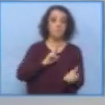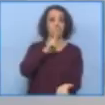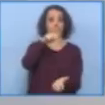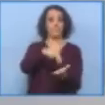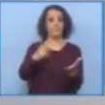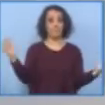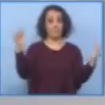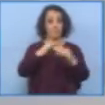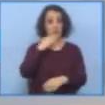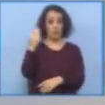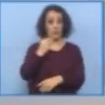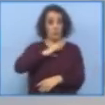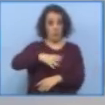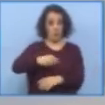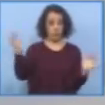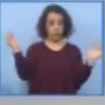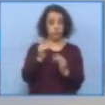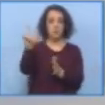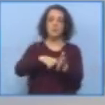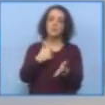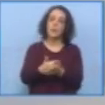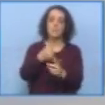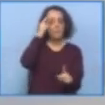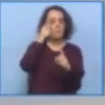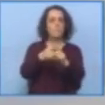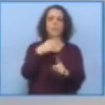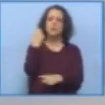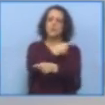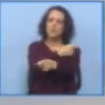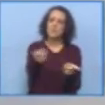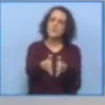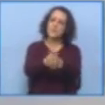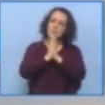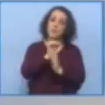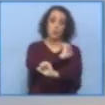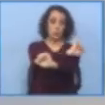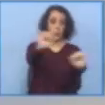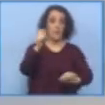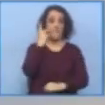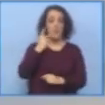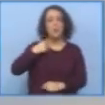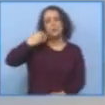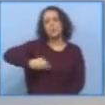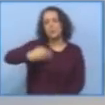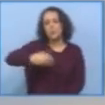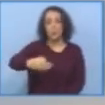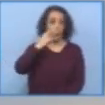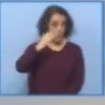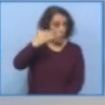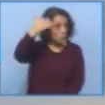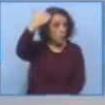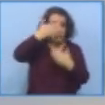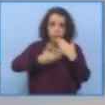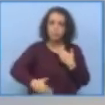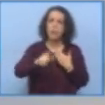Juventude, é sempre um apelo a que os jovens, na sua vida de todos os dias e no futuro, se empenhem no mundo onde